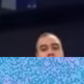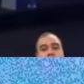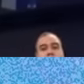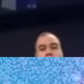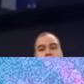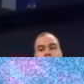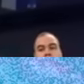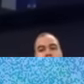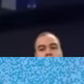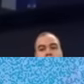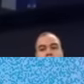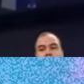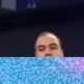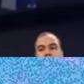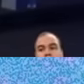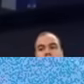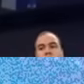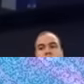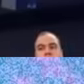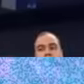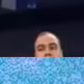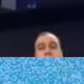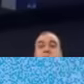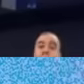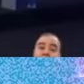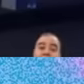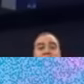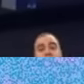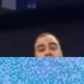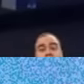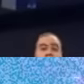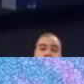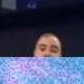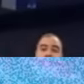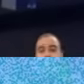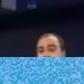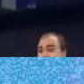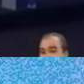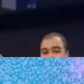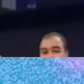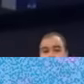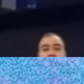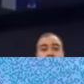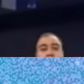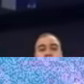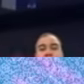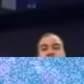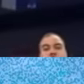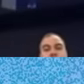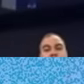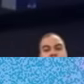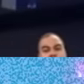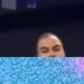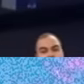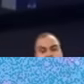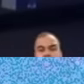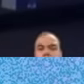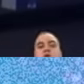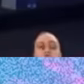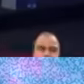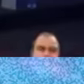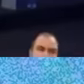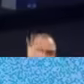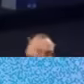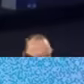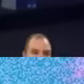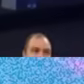palco. Ah, que isso? Por está favor. Desequilibrado. Datena, por favor, quer ser não pode prefeito sair do ditador. Datena, retornem, por favor.